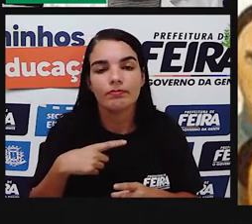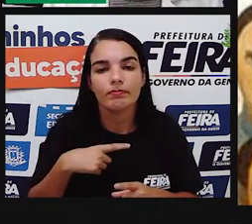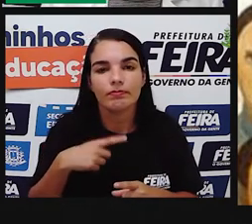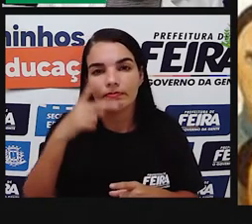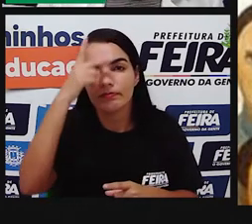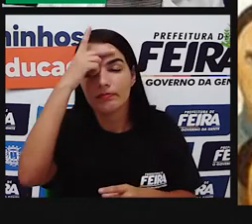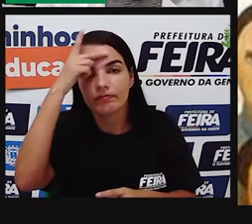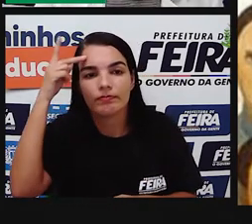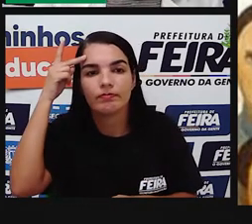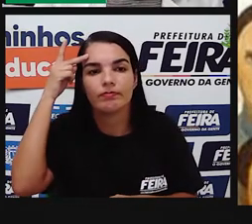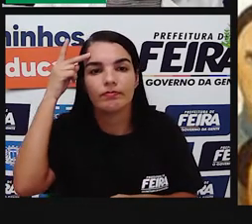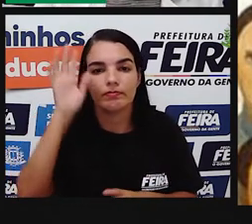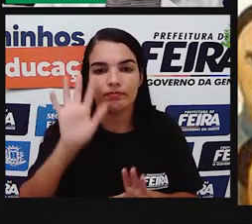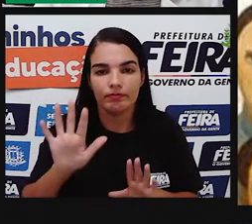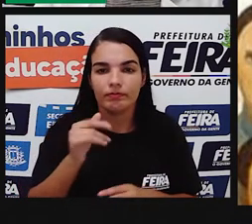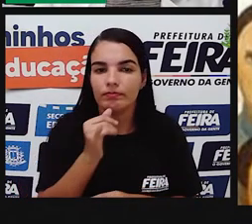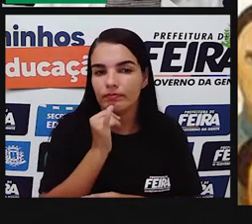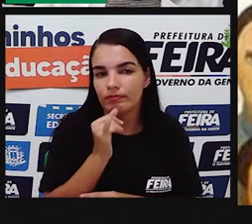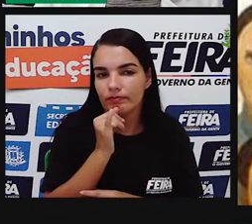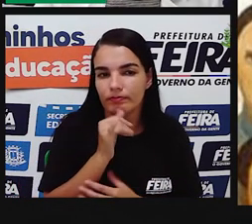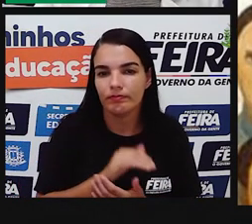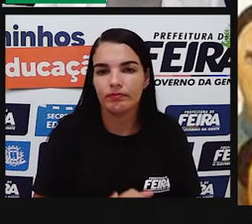pessoas. Vejamos.